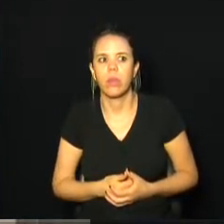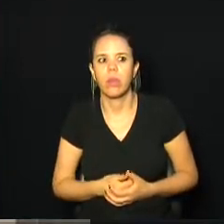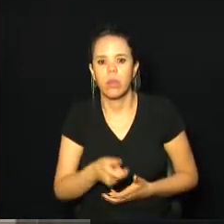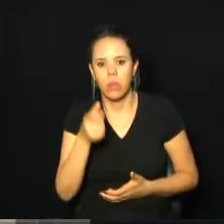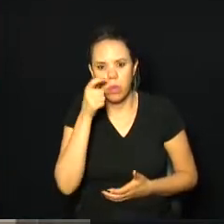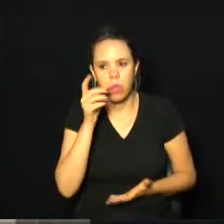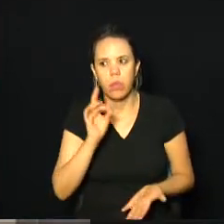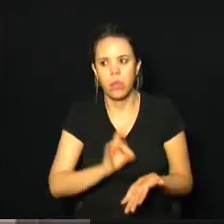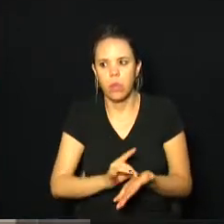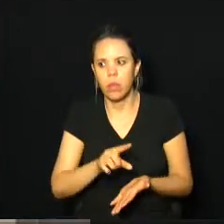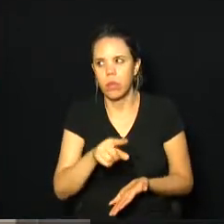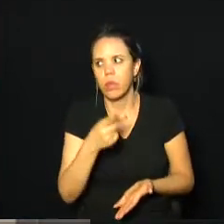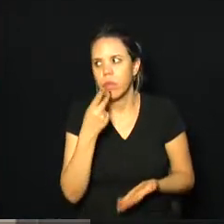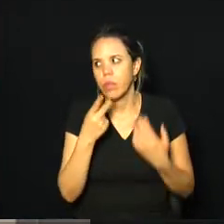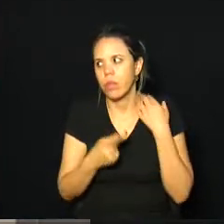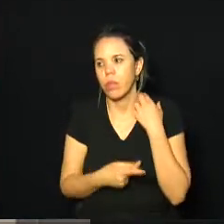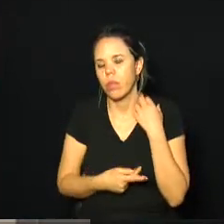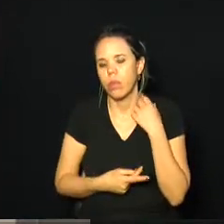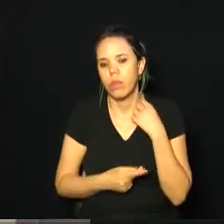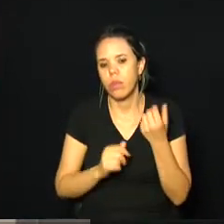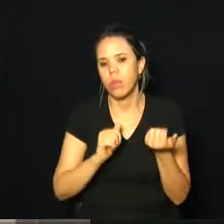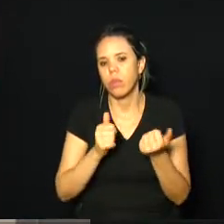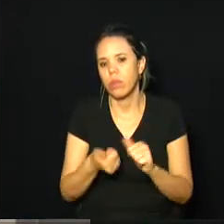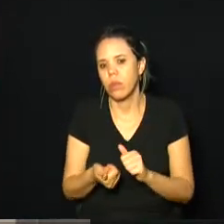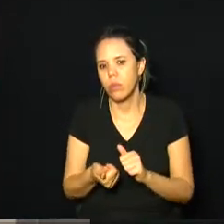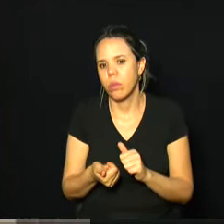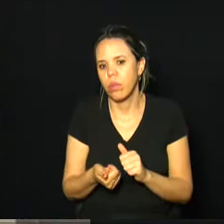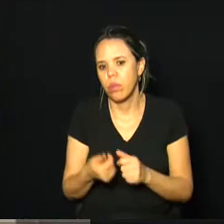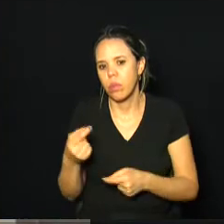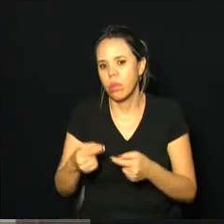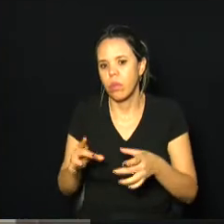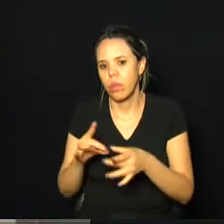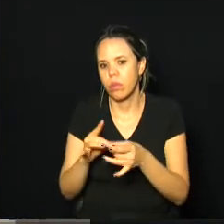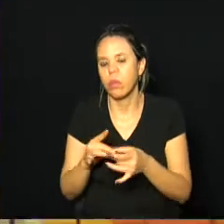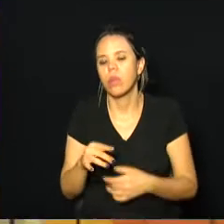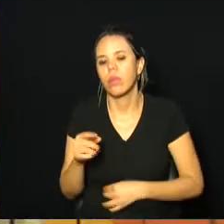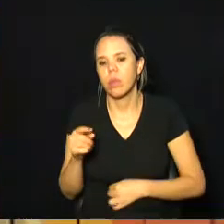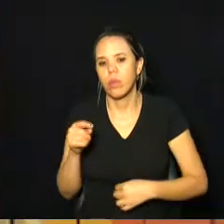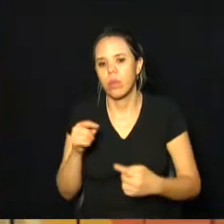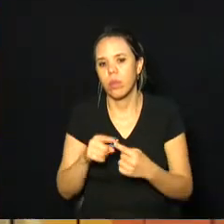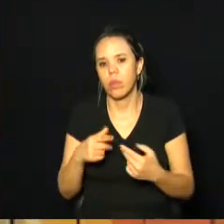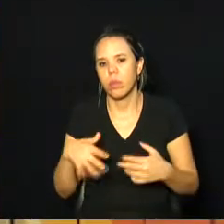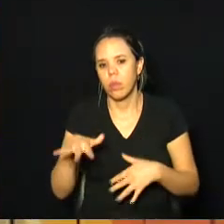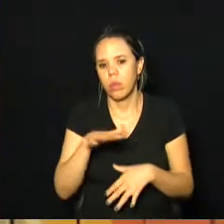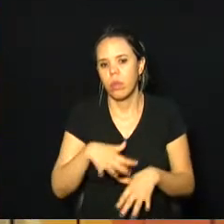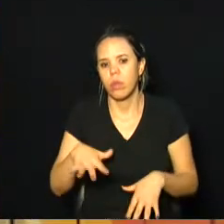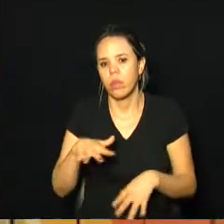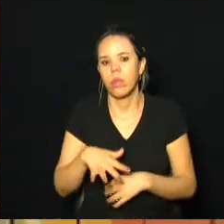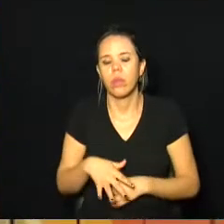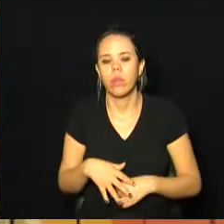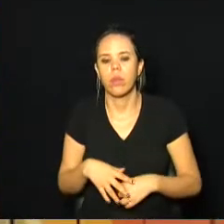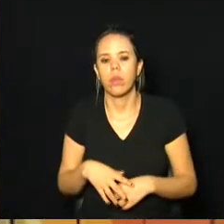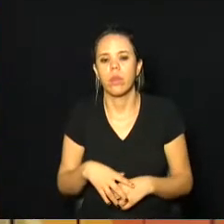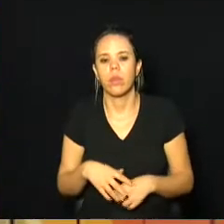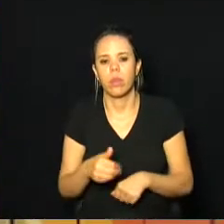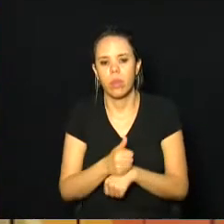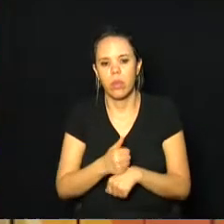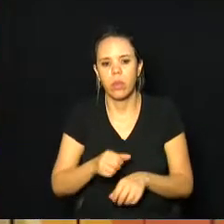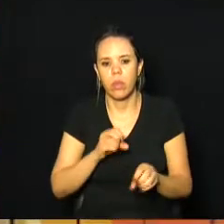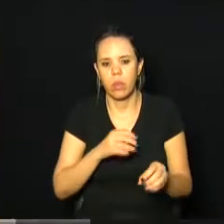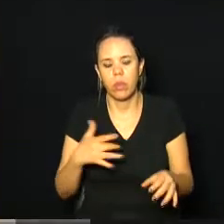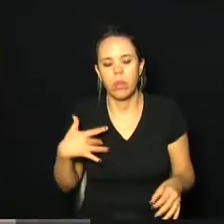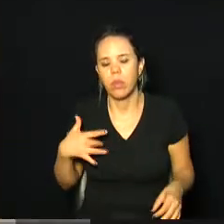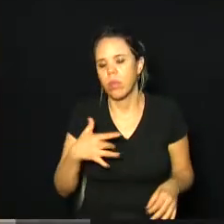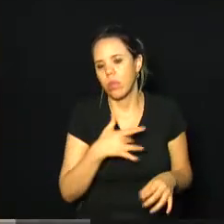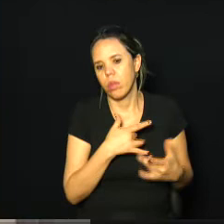realmente o que você falou, Gabriel. O esporte e a política estão ligados diretamente com outras áreas do segmento, a educação, a